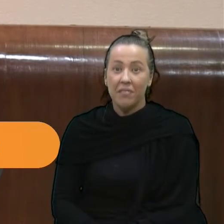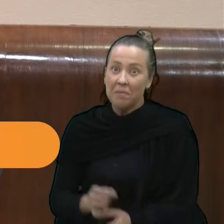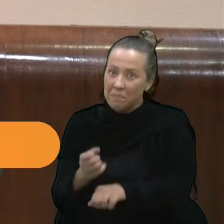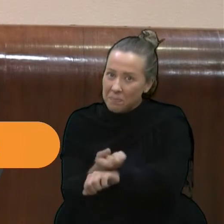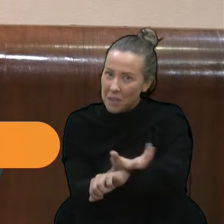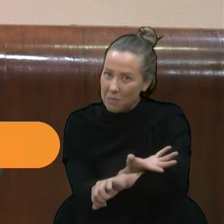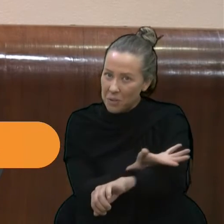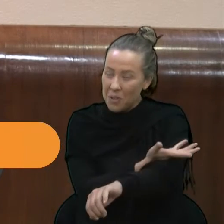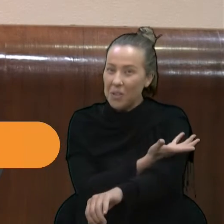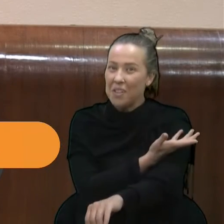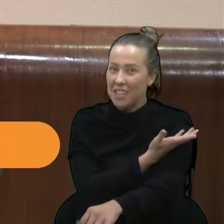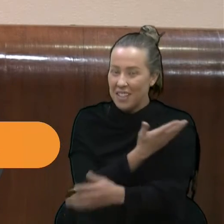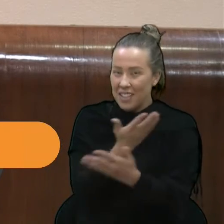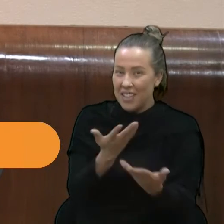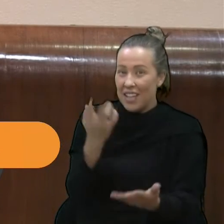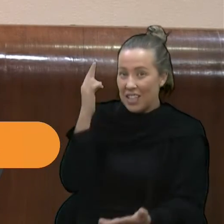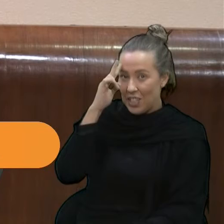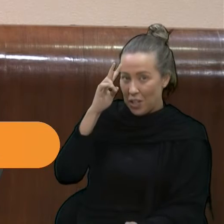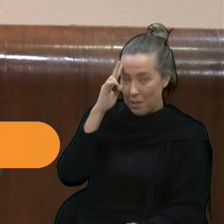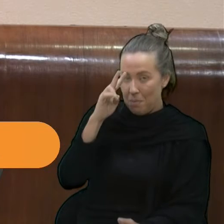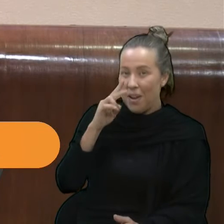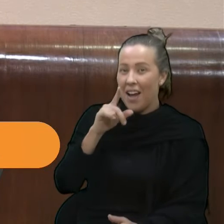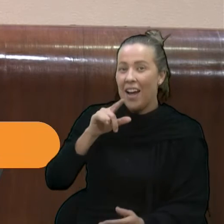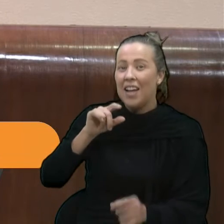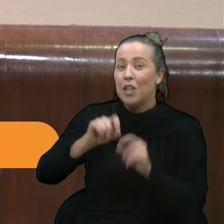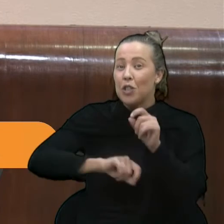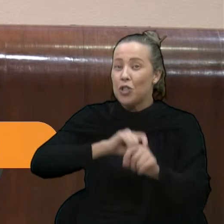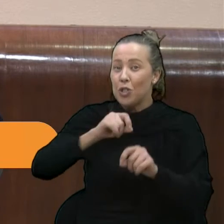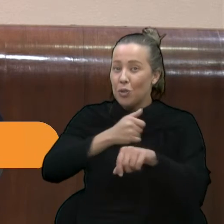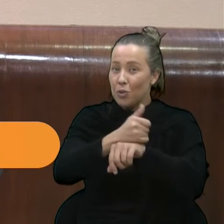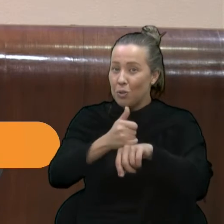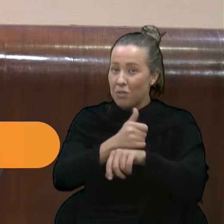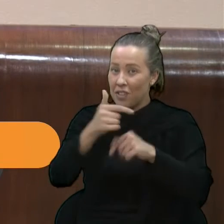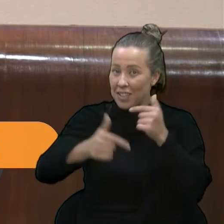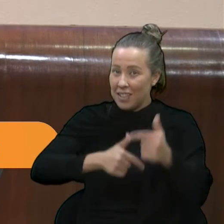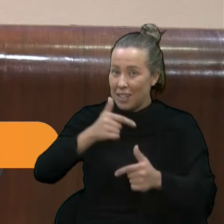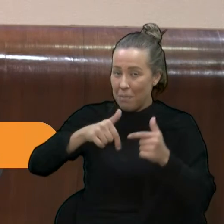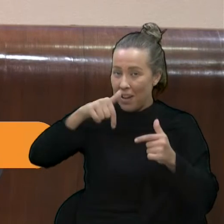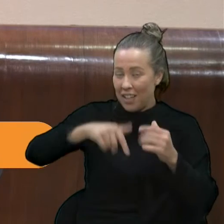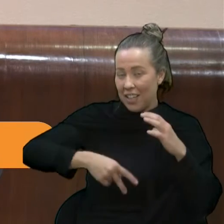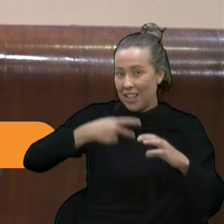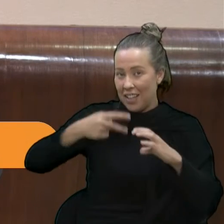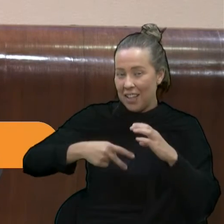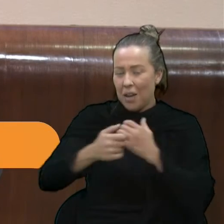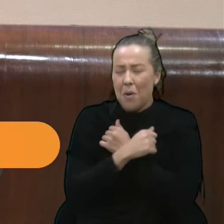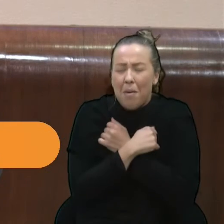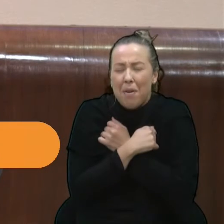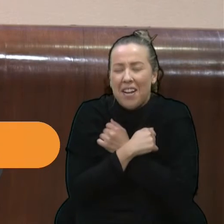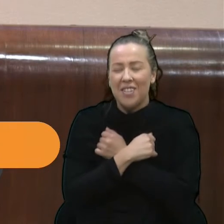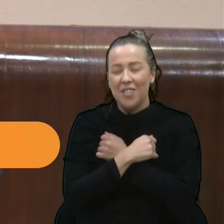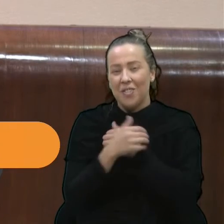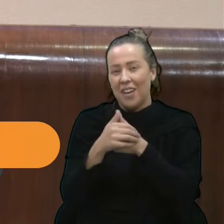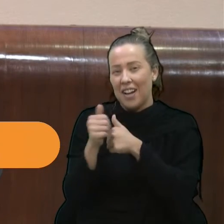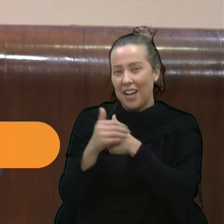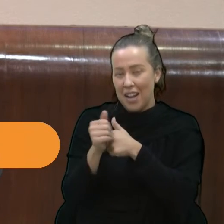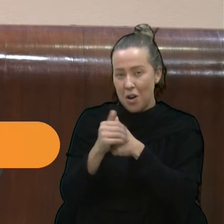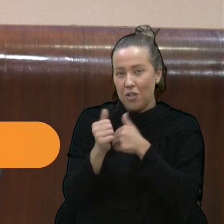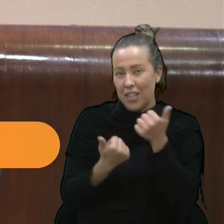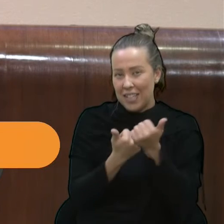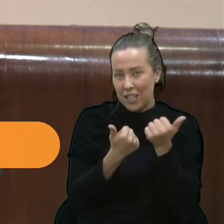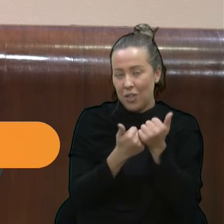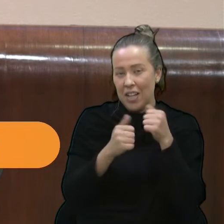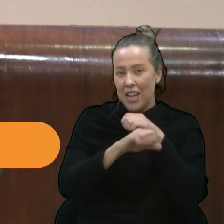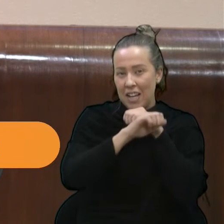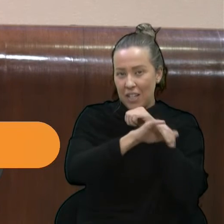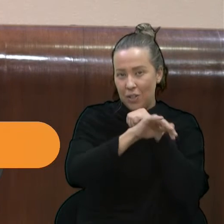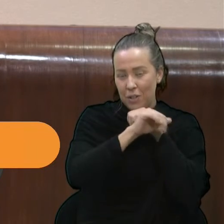Emocionante, né? Recordar dos comunicadores aqui da casa. Um abraço apertado de toda a assessoria de imprensa e